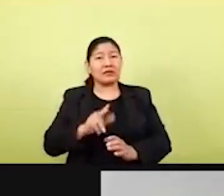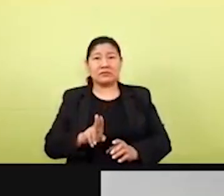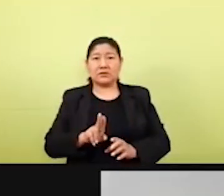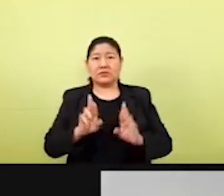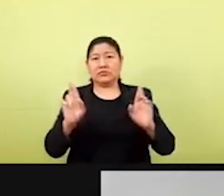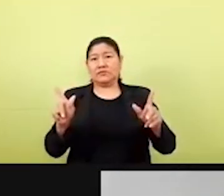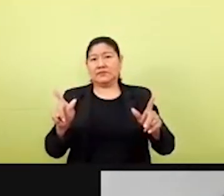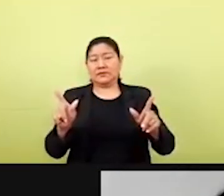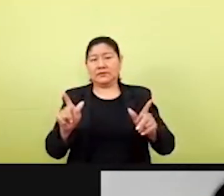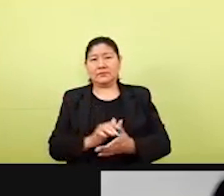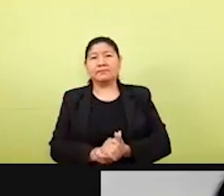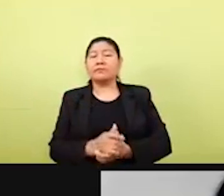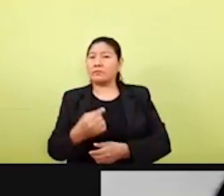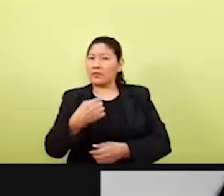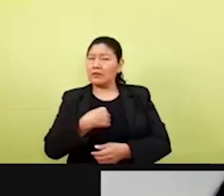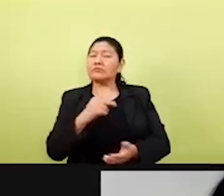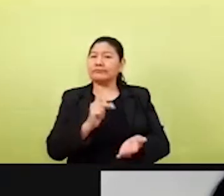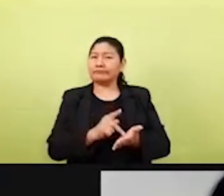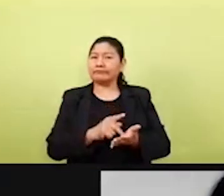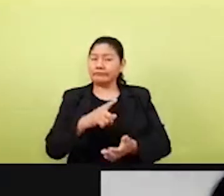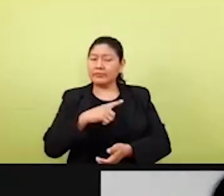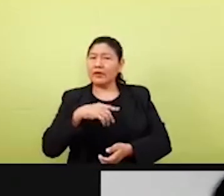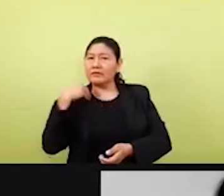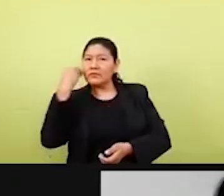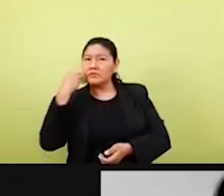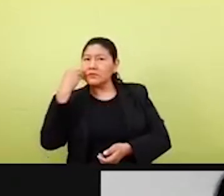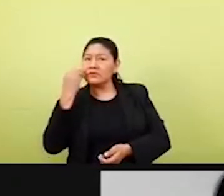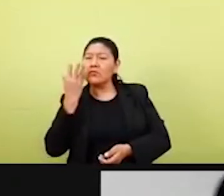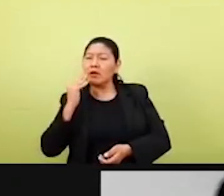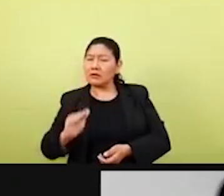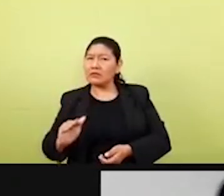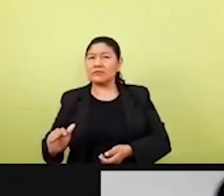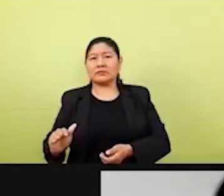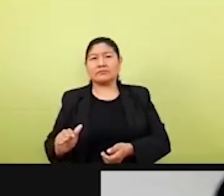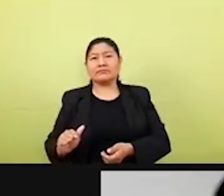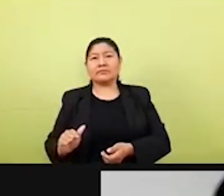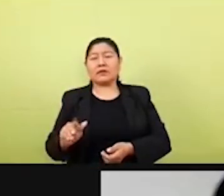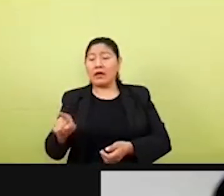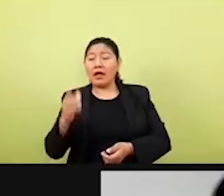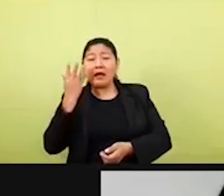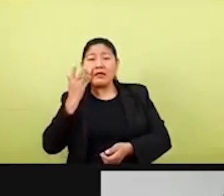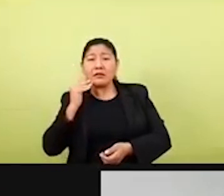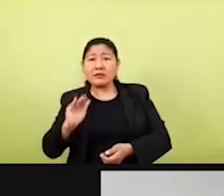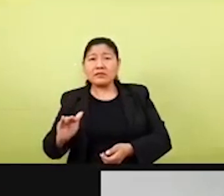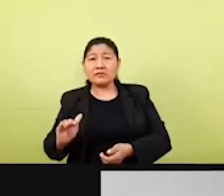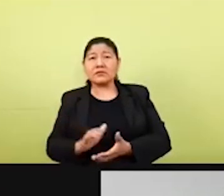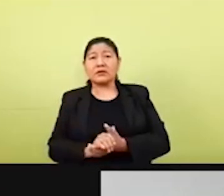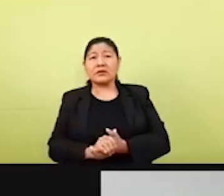eu tive com uma criança que ela pegou no